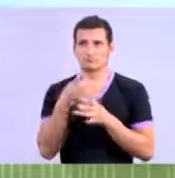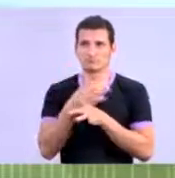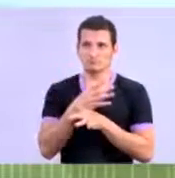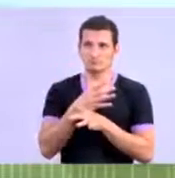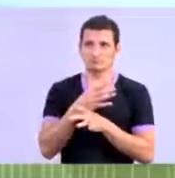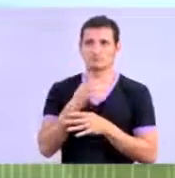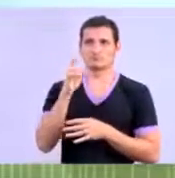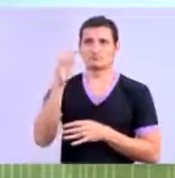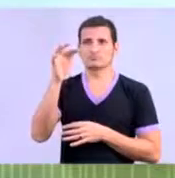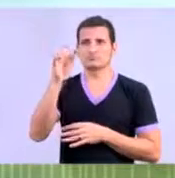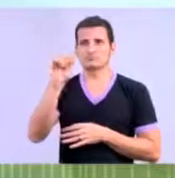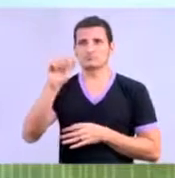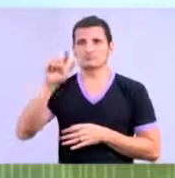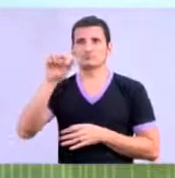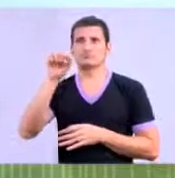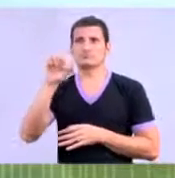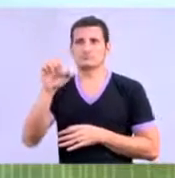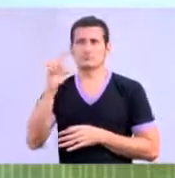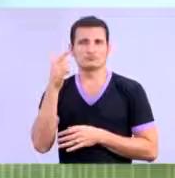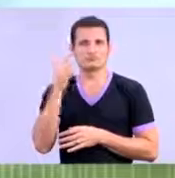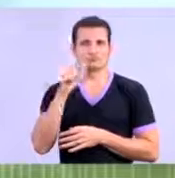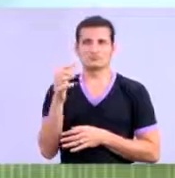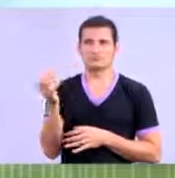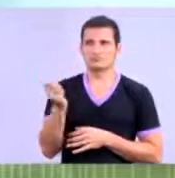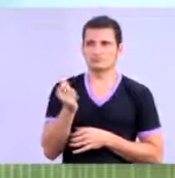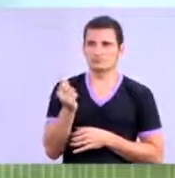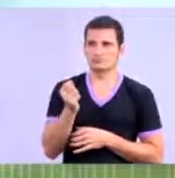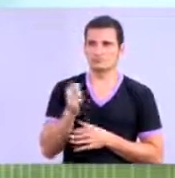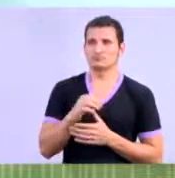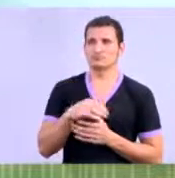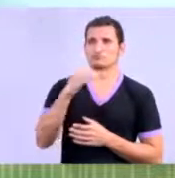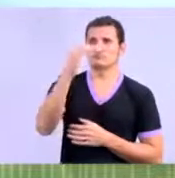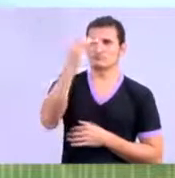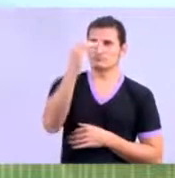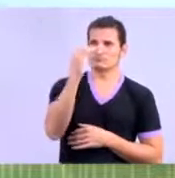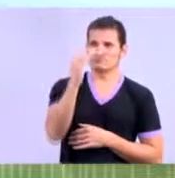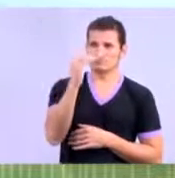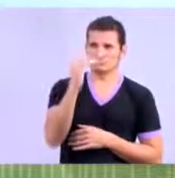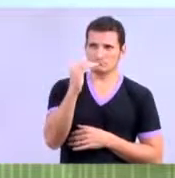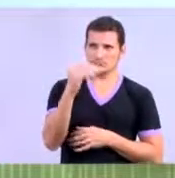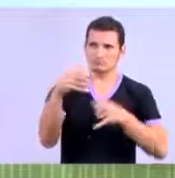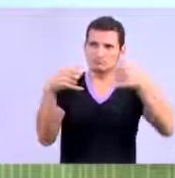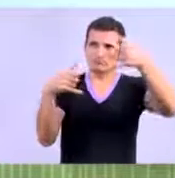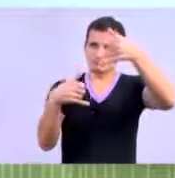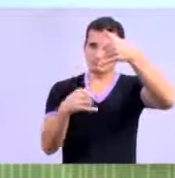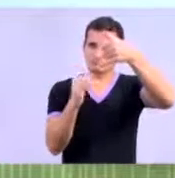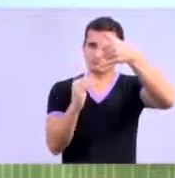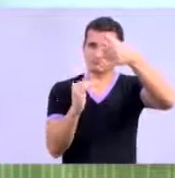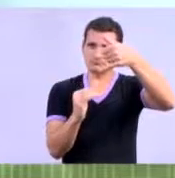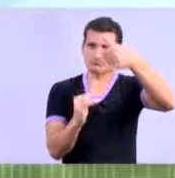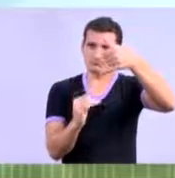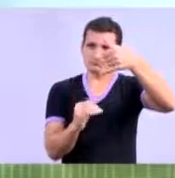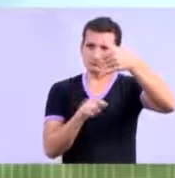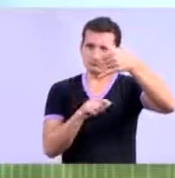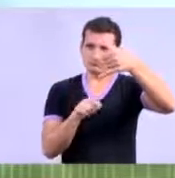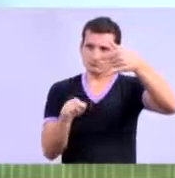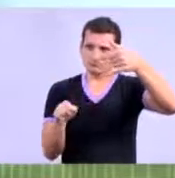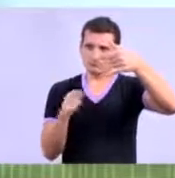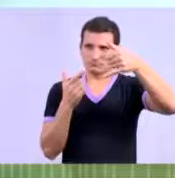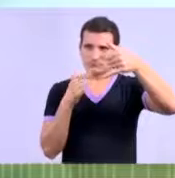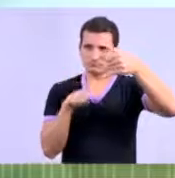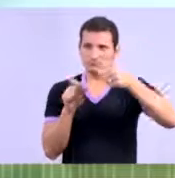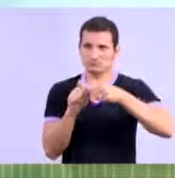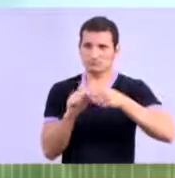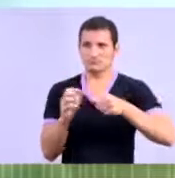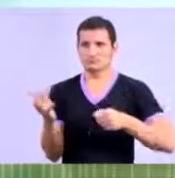recebe false, né? Eu não consegui sacar. Aí eu vou percorrendo o programa. Se ao longo do programa eu conseguir fazer